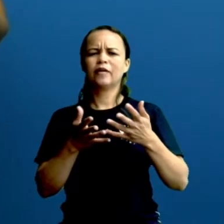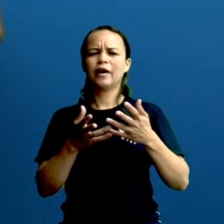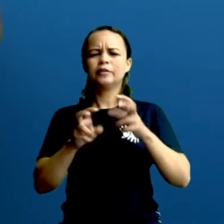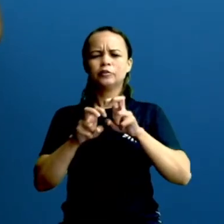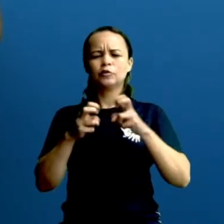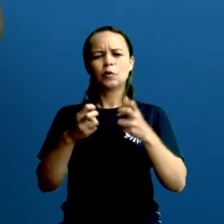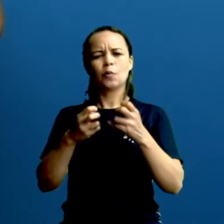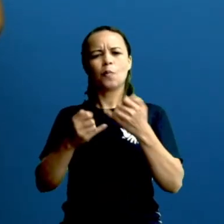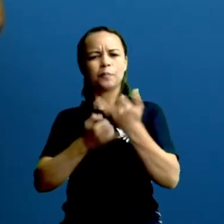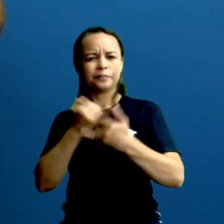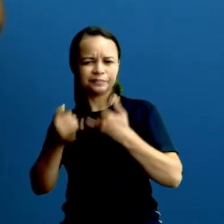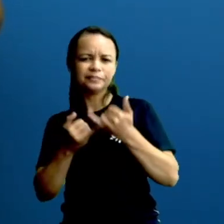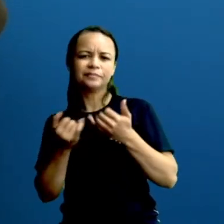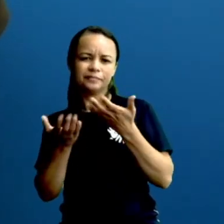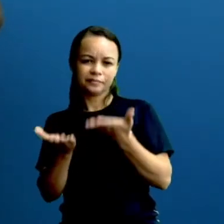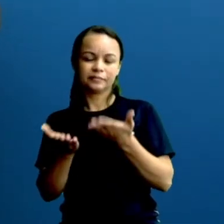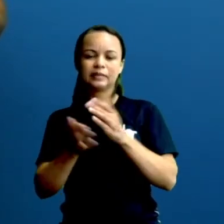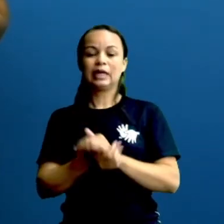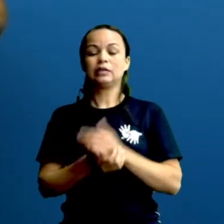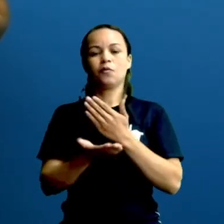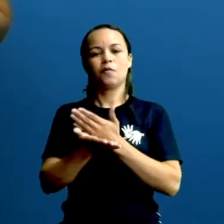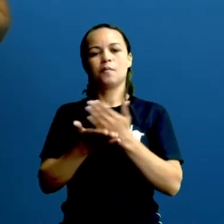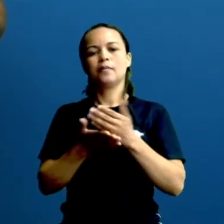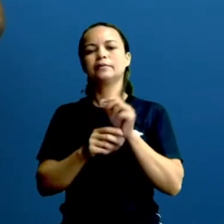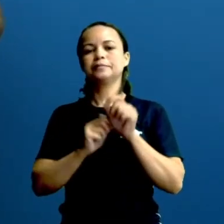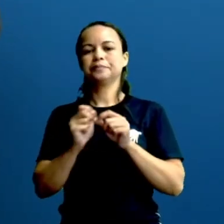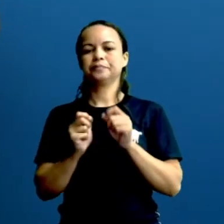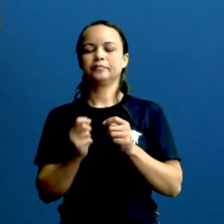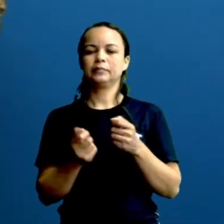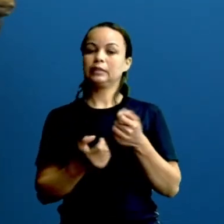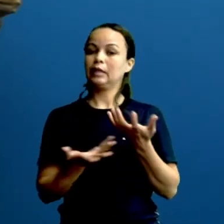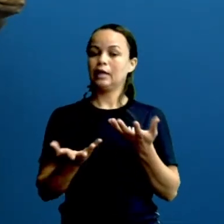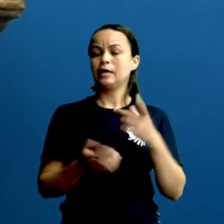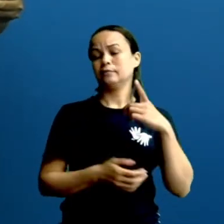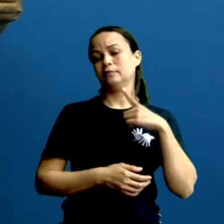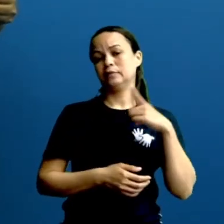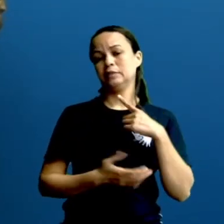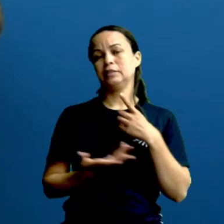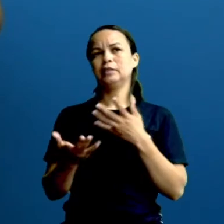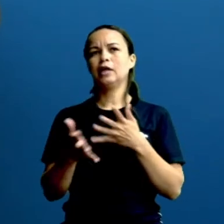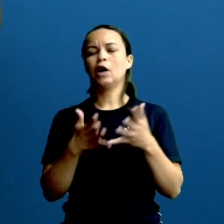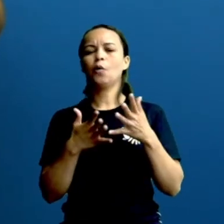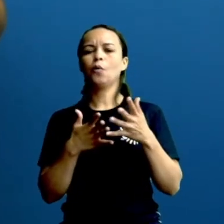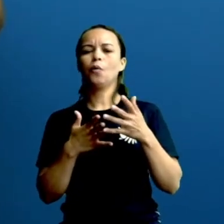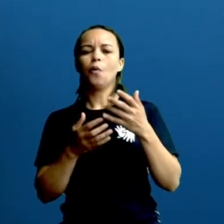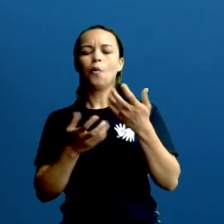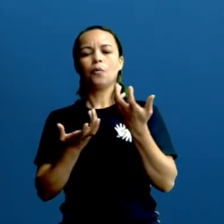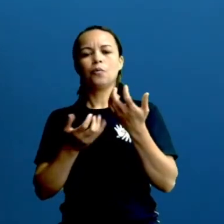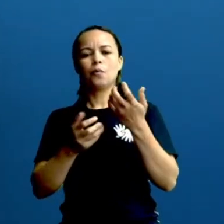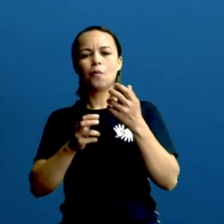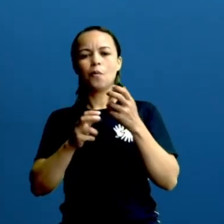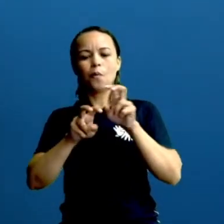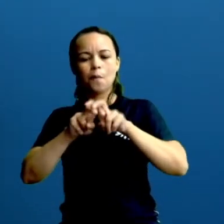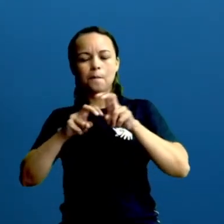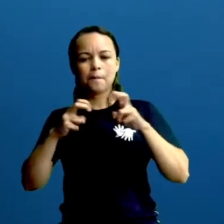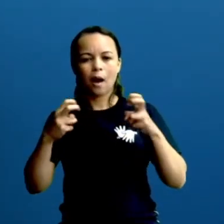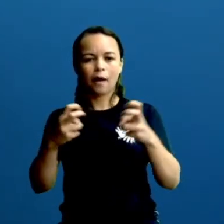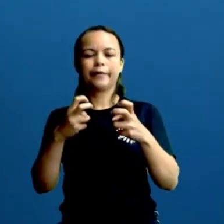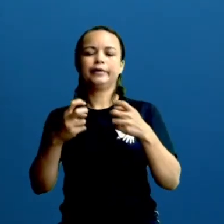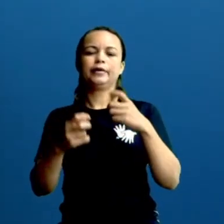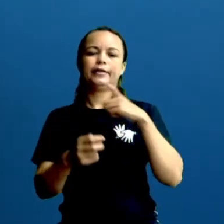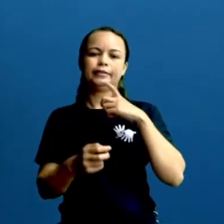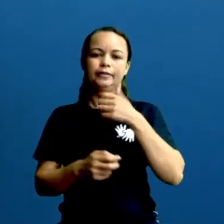parque? A gente não brinca? Então, a gente pode começar assim, dizendo que tinha um parque e que tinham 10 crianças nesse